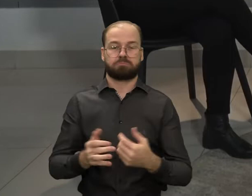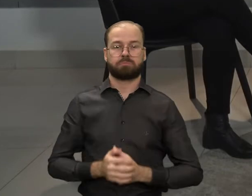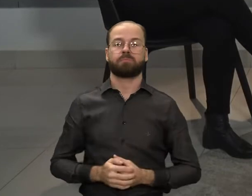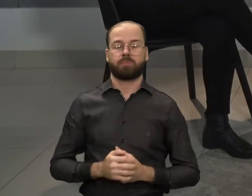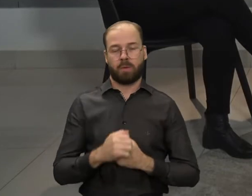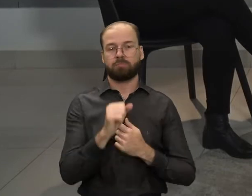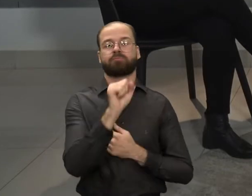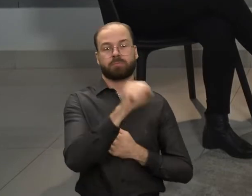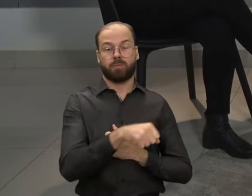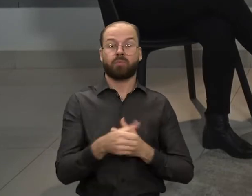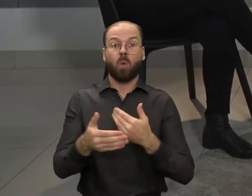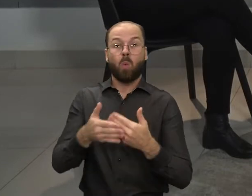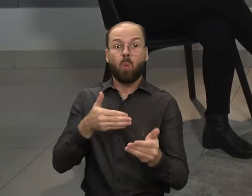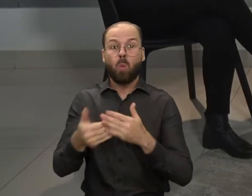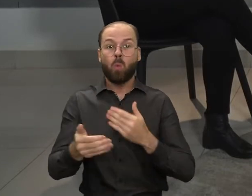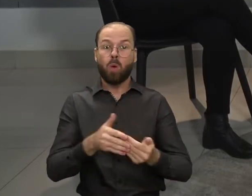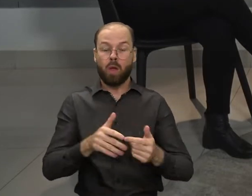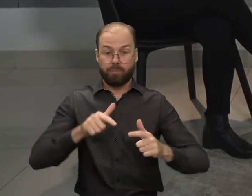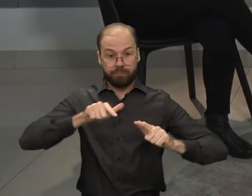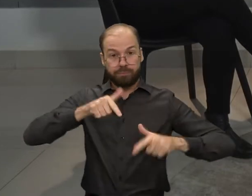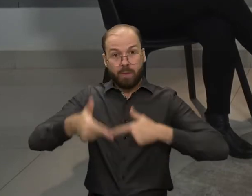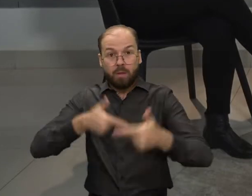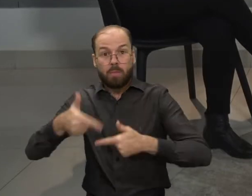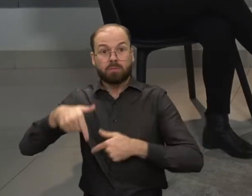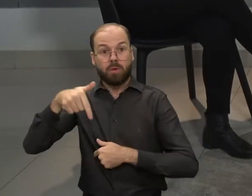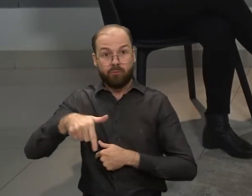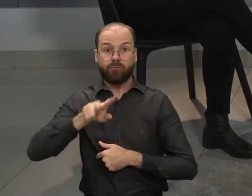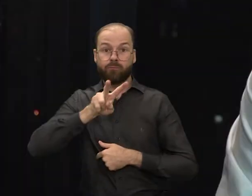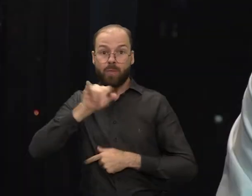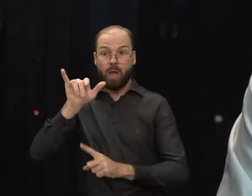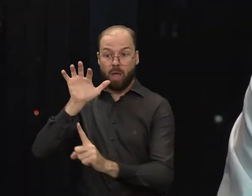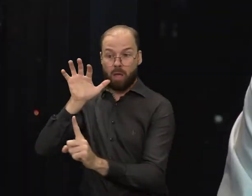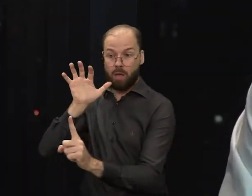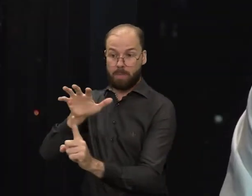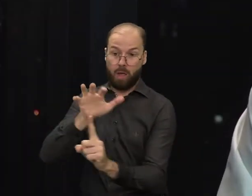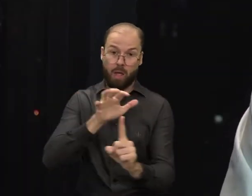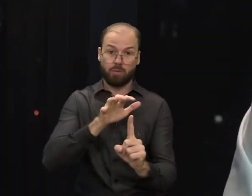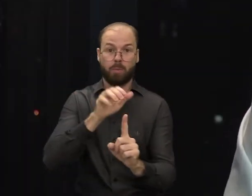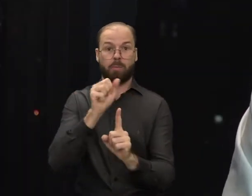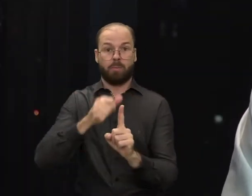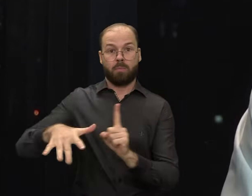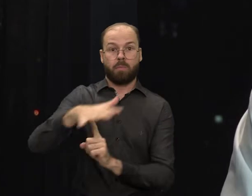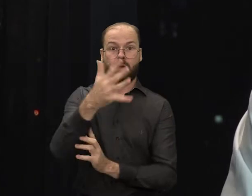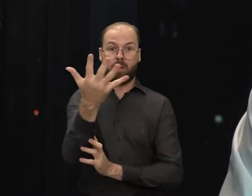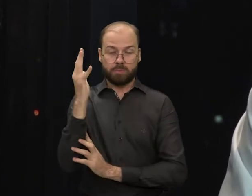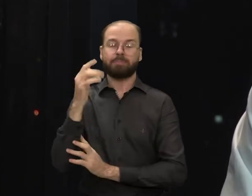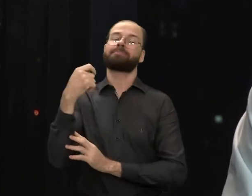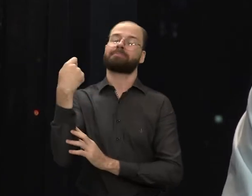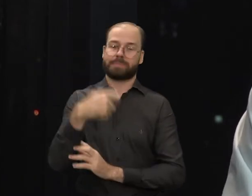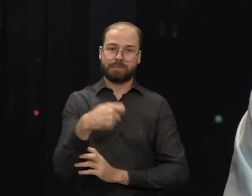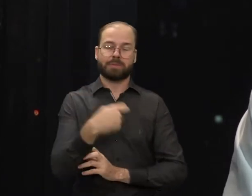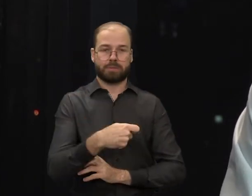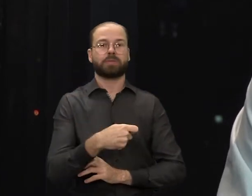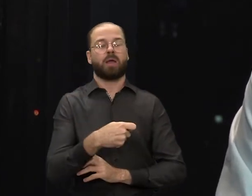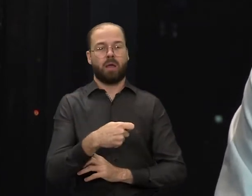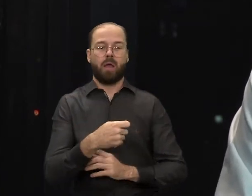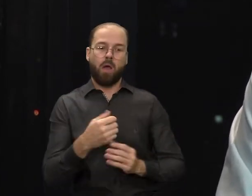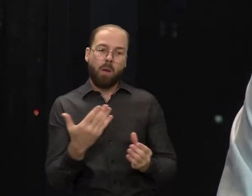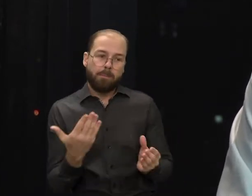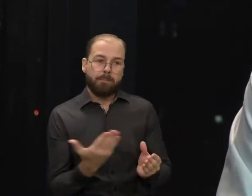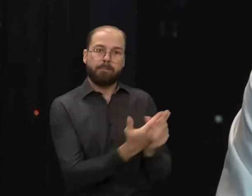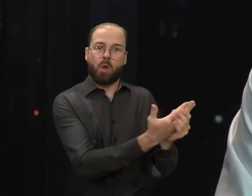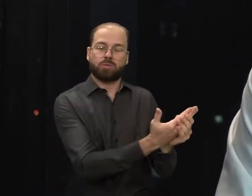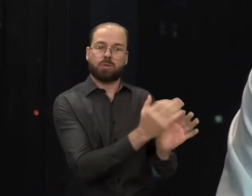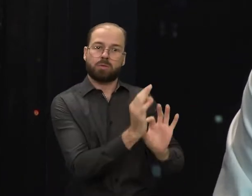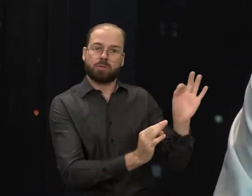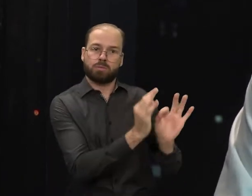você precisa, qualquer atividade que vai gerar algum impacto ao meio ambiente, precisa passar por um processo de licenciamento.